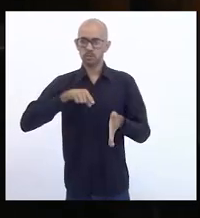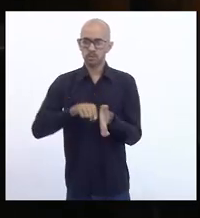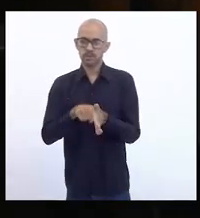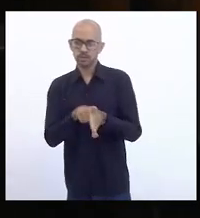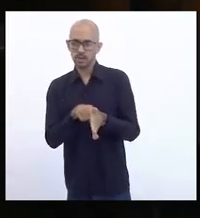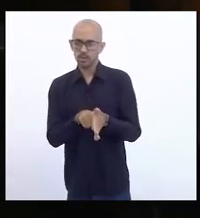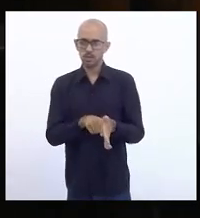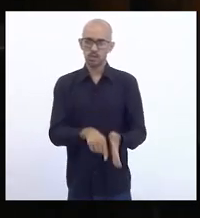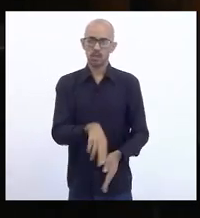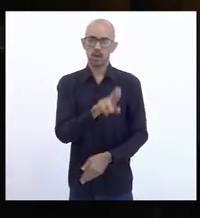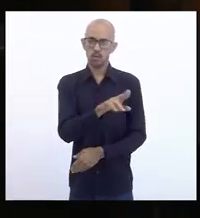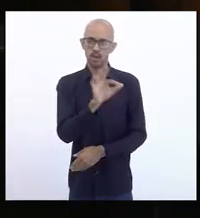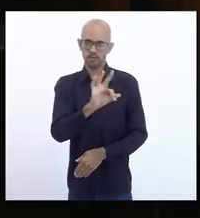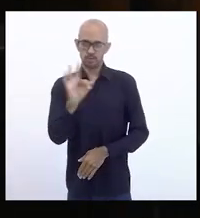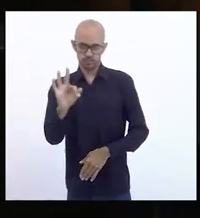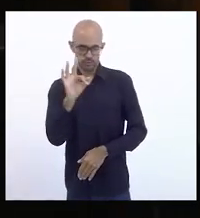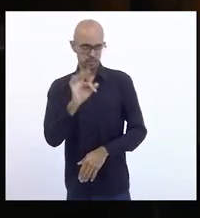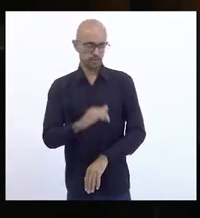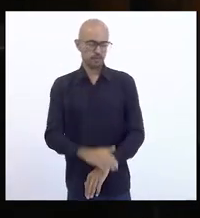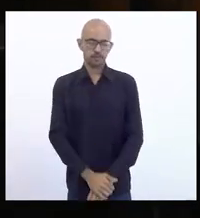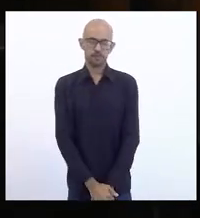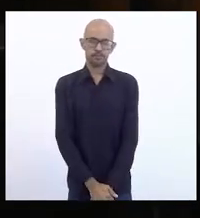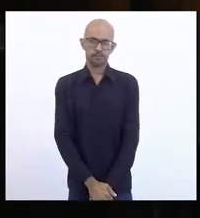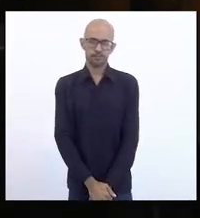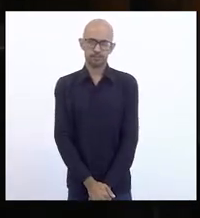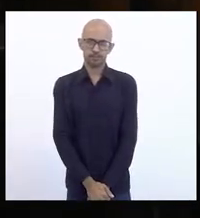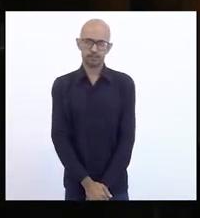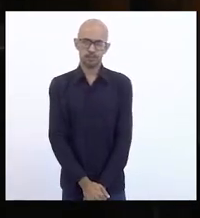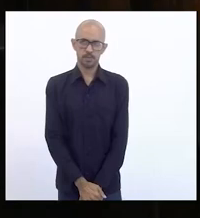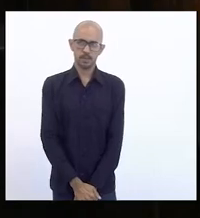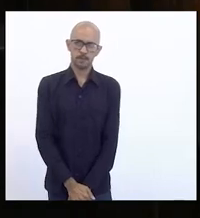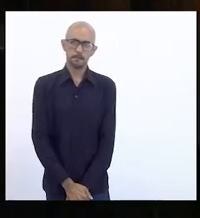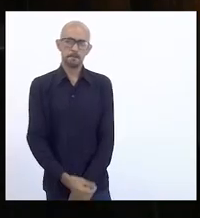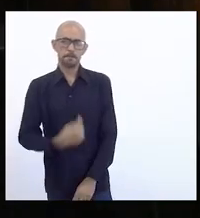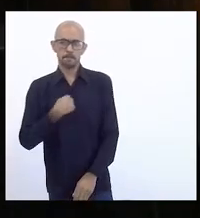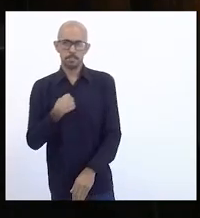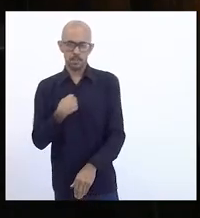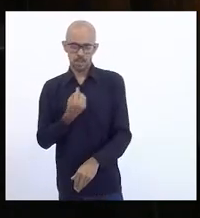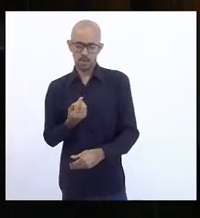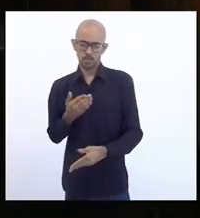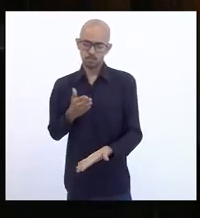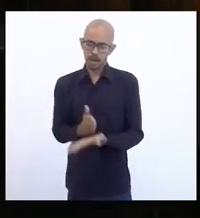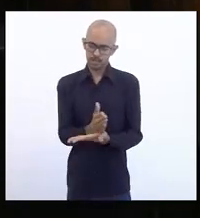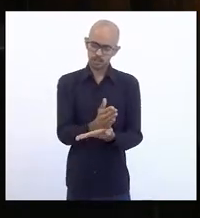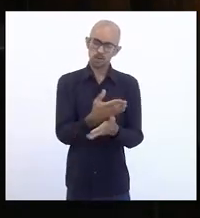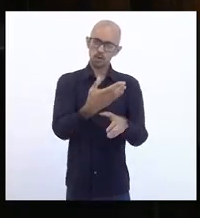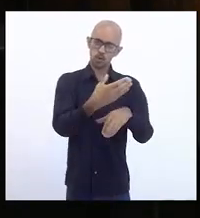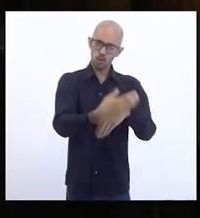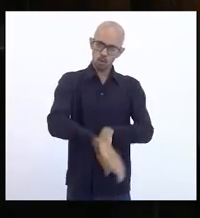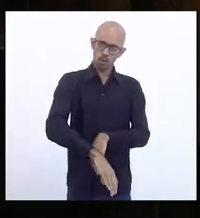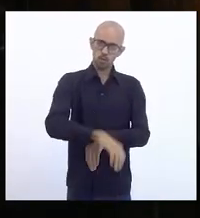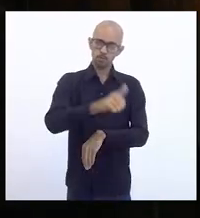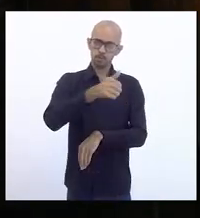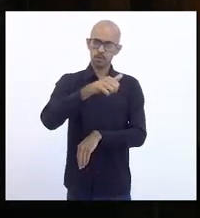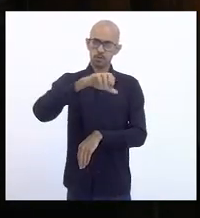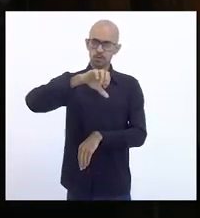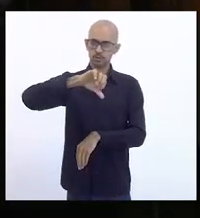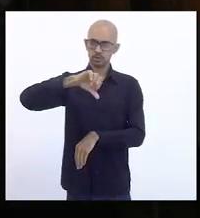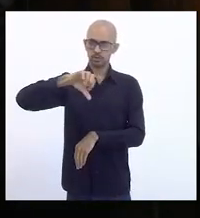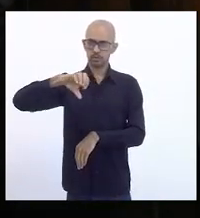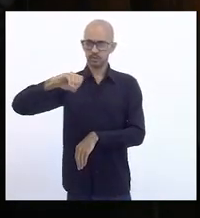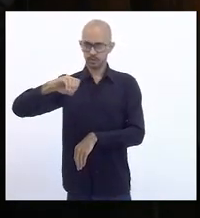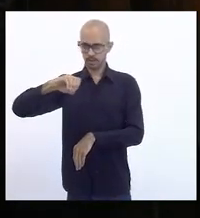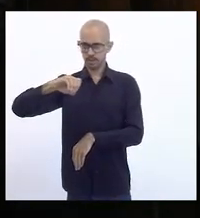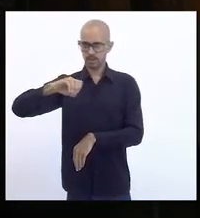Universidade Federal Fluminense, onde ingressei para o concurso público em 1990 e trabalho como